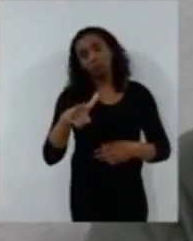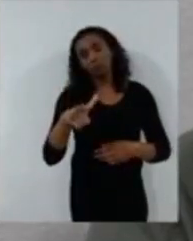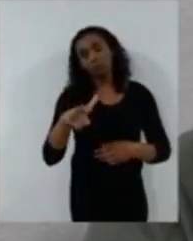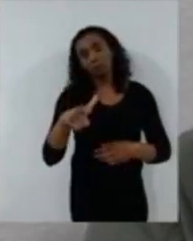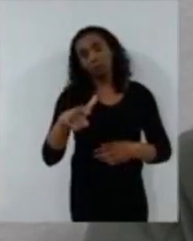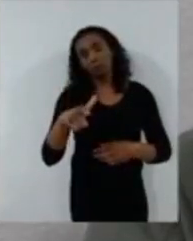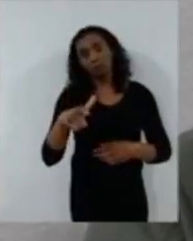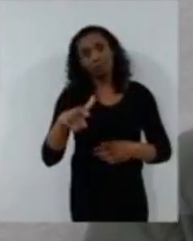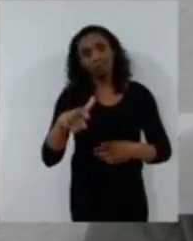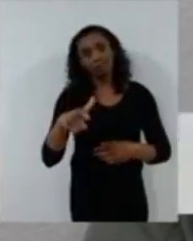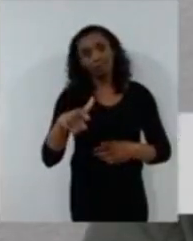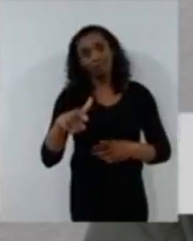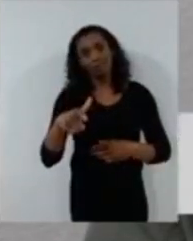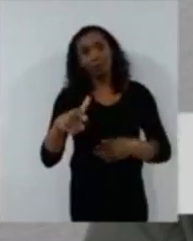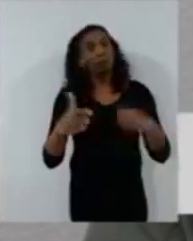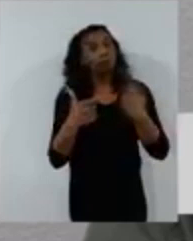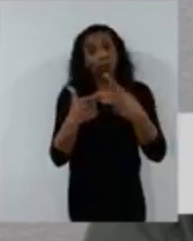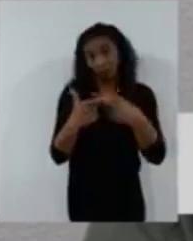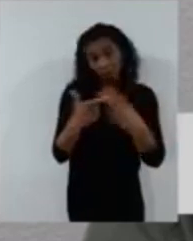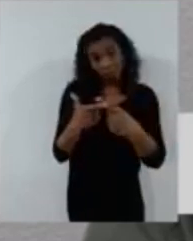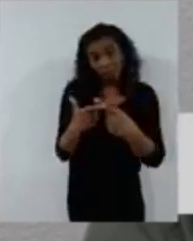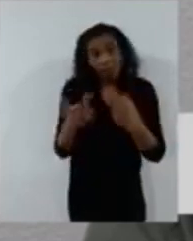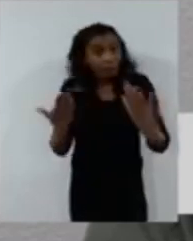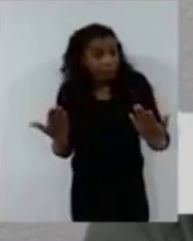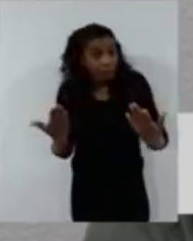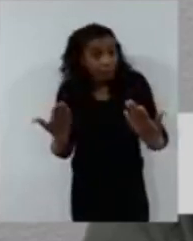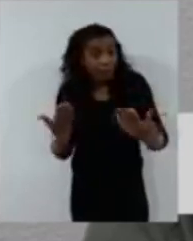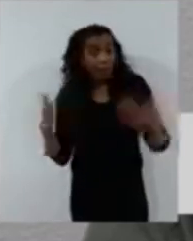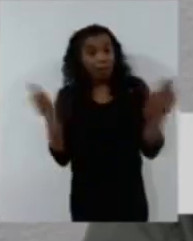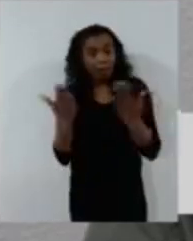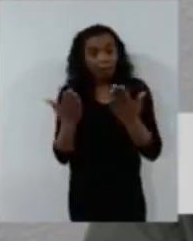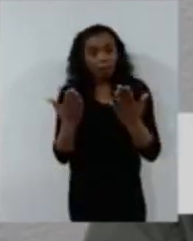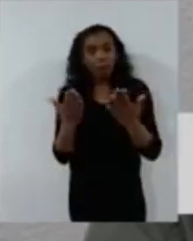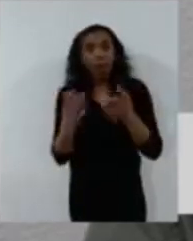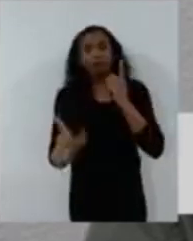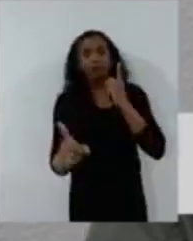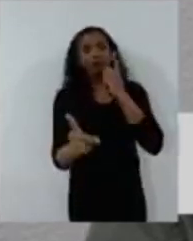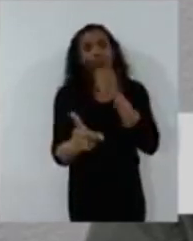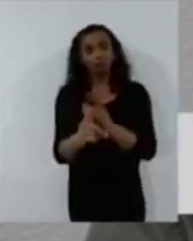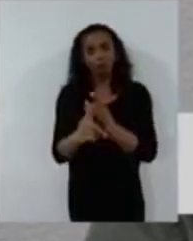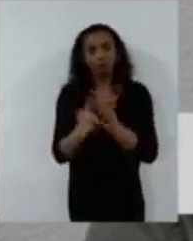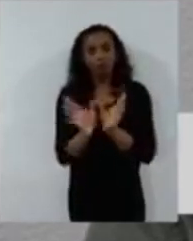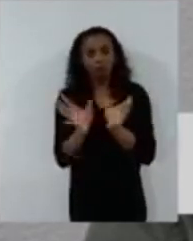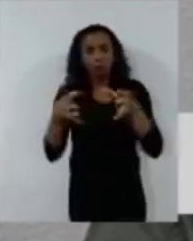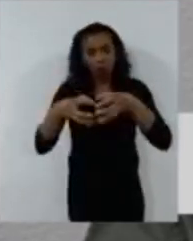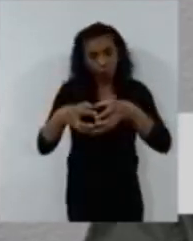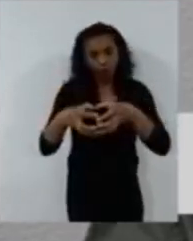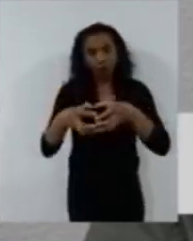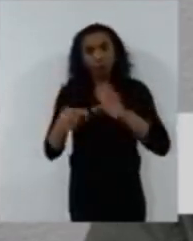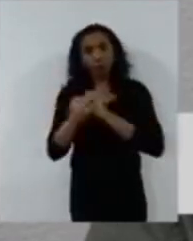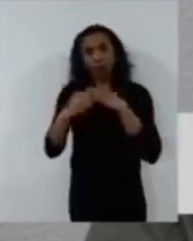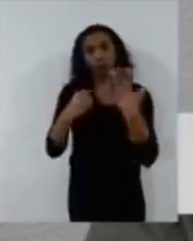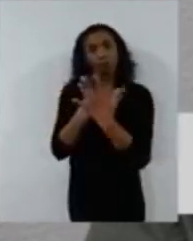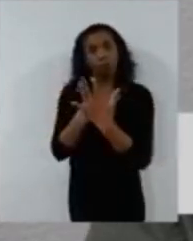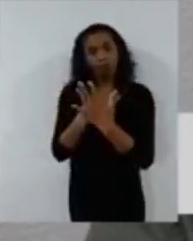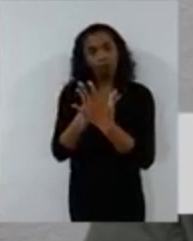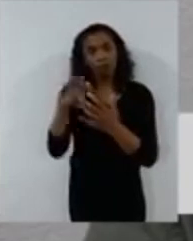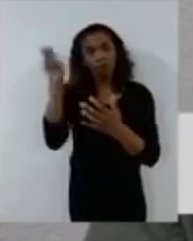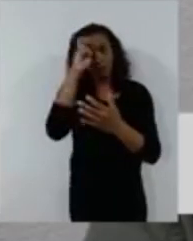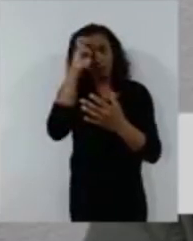esse comitê irá se reunir na próxima quinta-feira. Até então, está valendo. Estaremos também